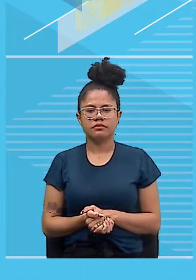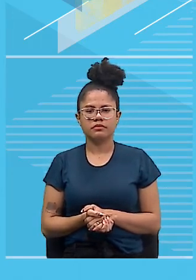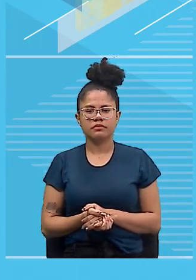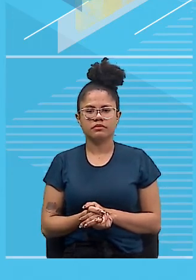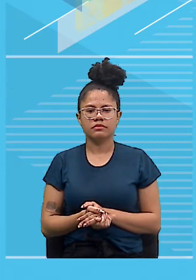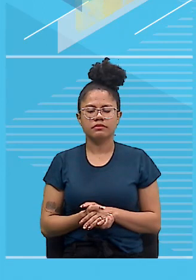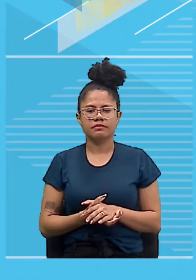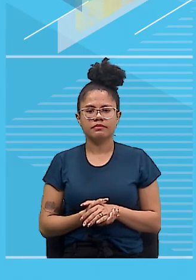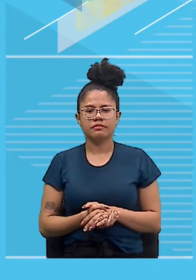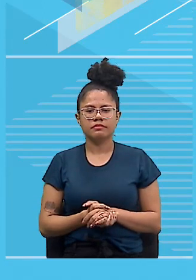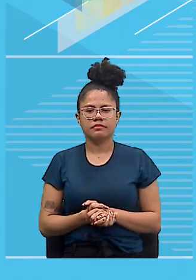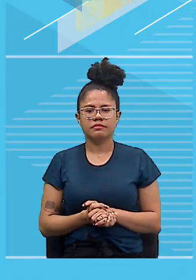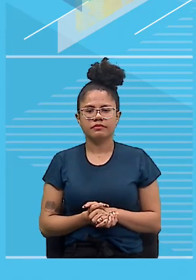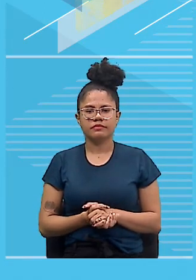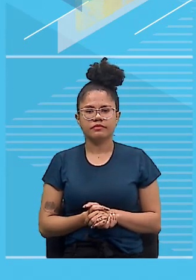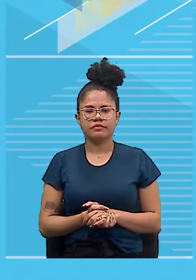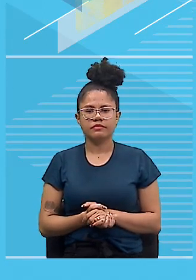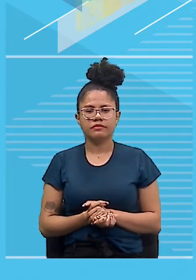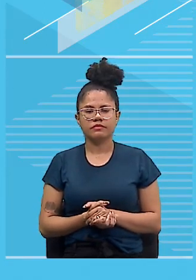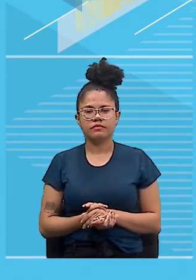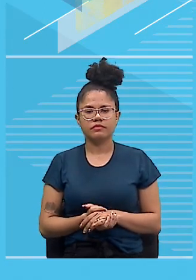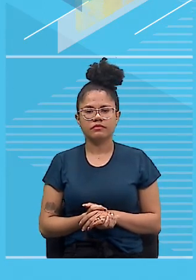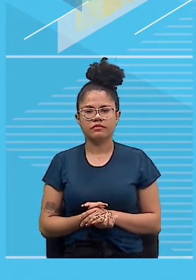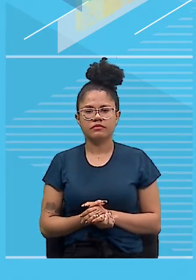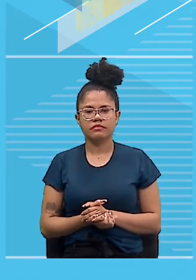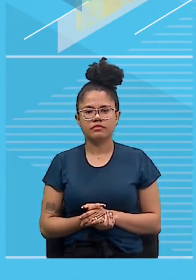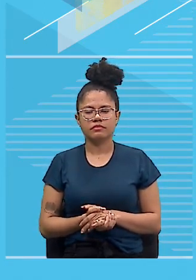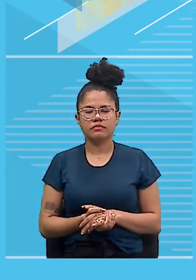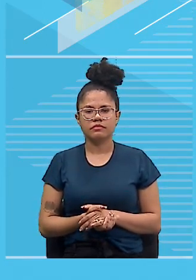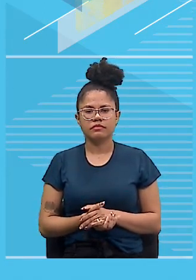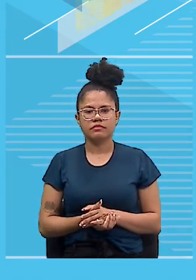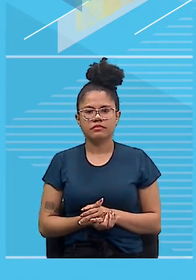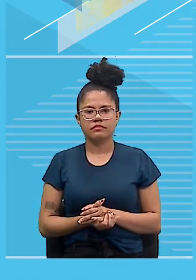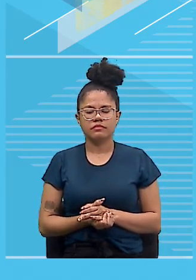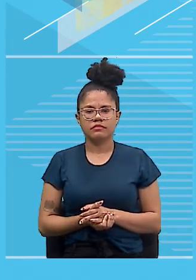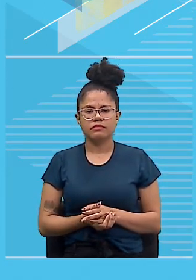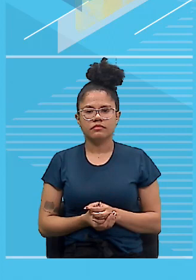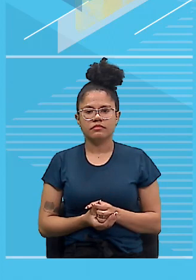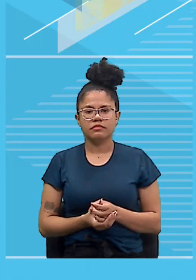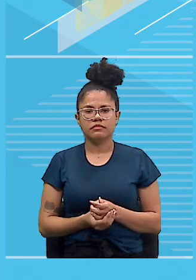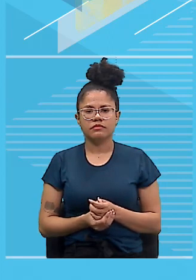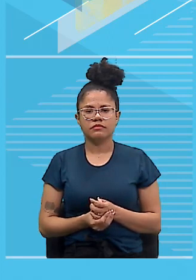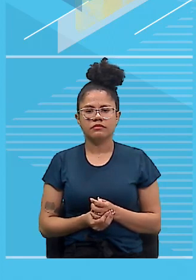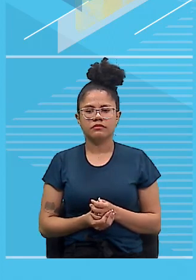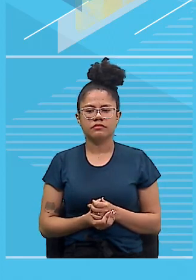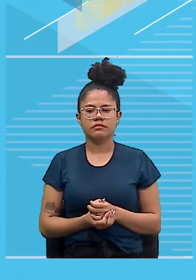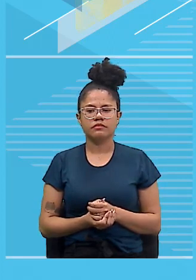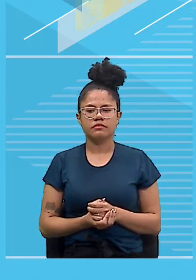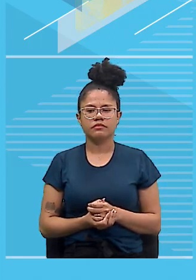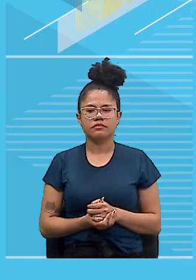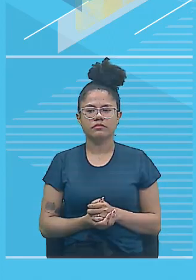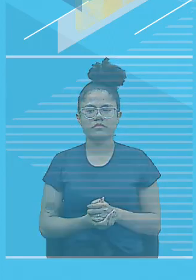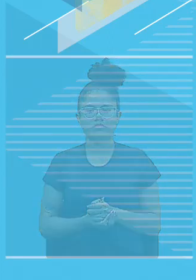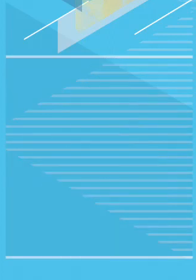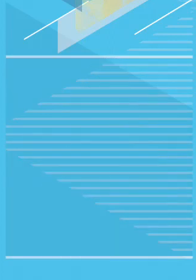bem aí é o chifre da África E aí galera barcos que fazem trajeto da Ásia vindo para